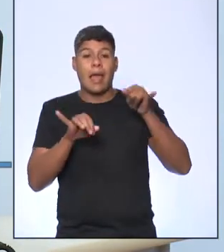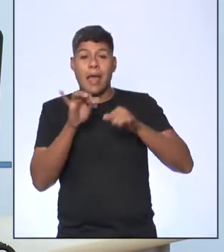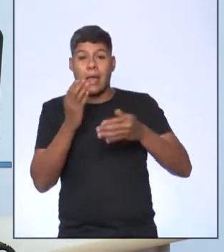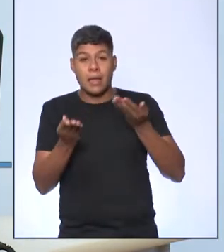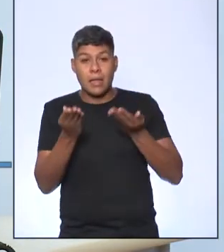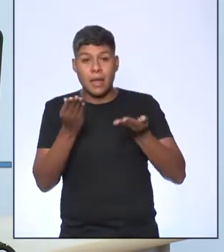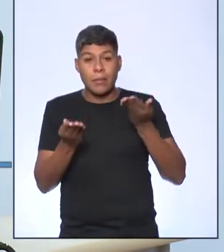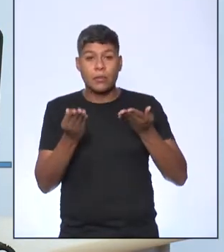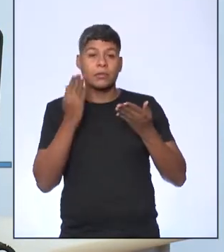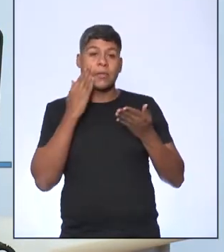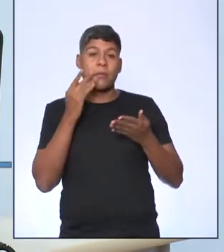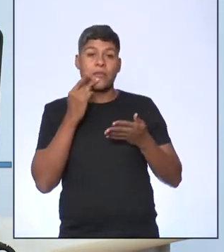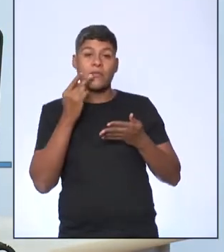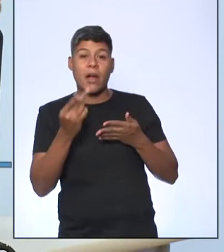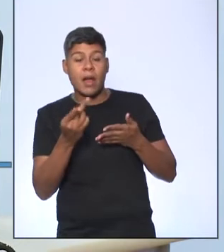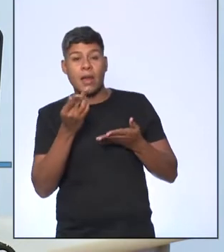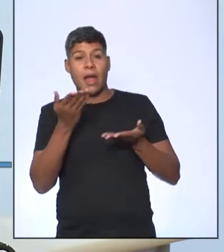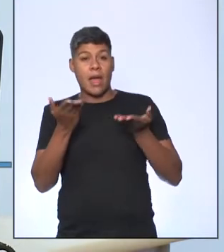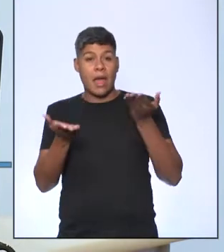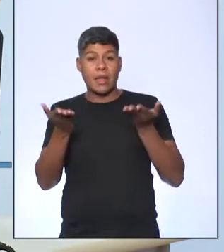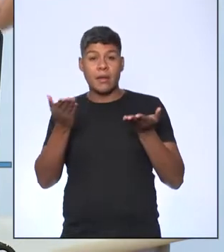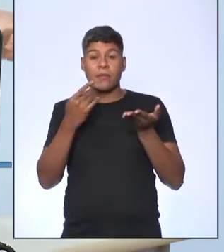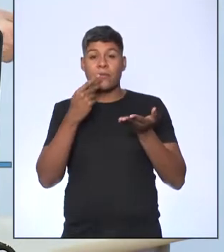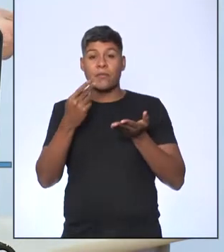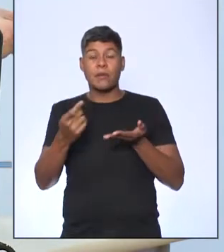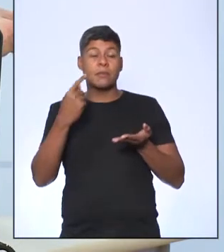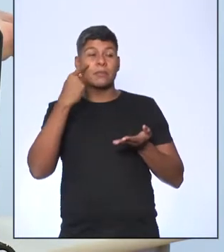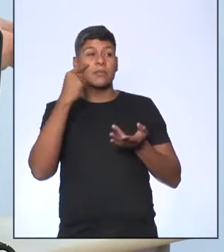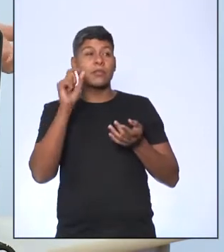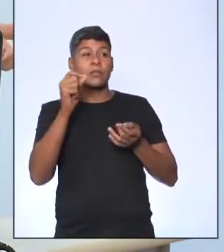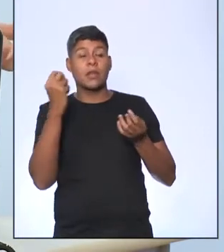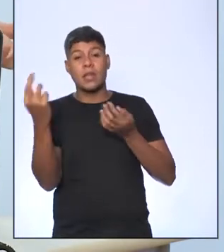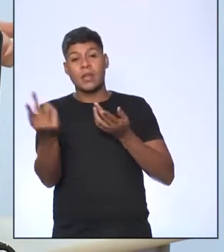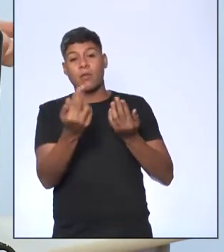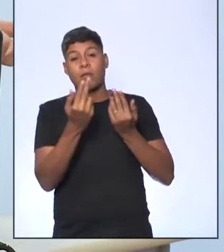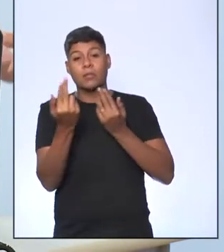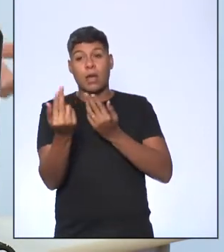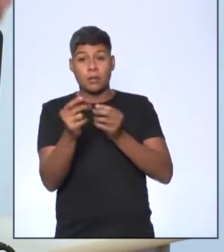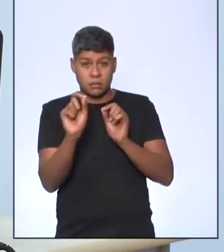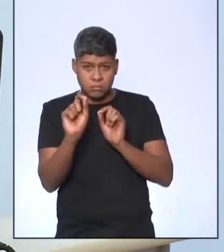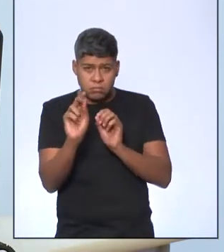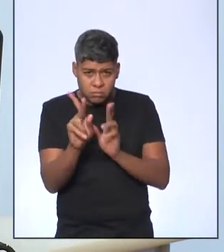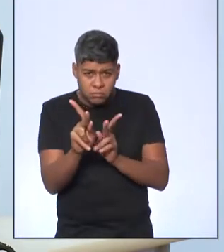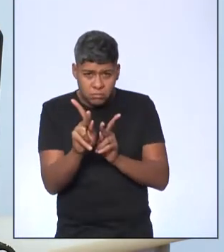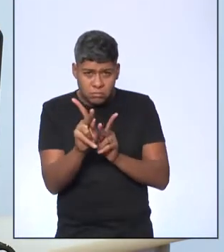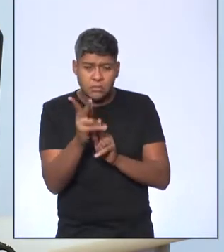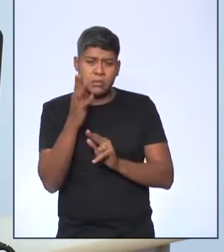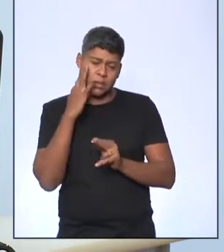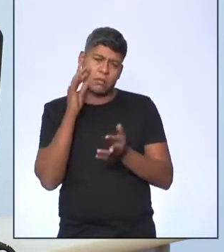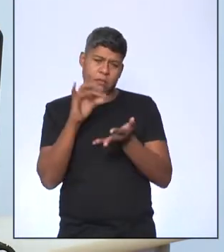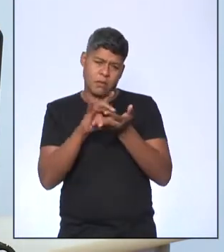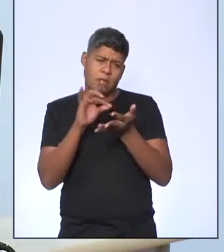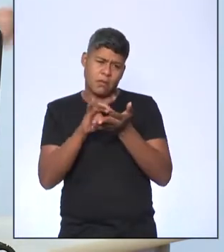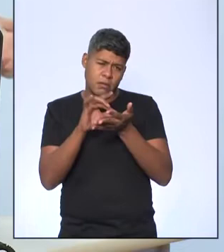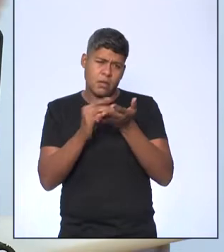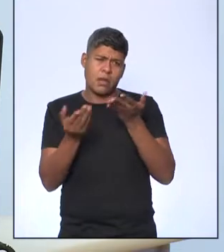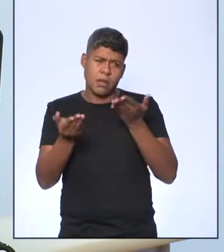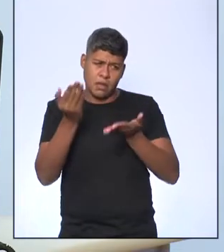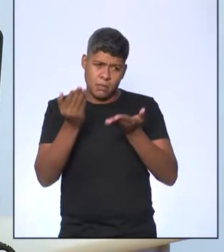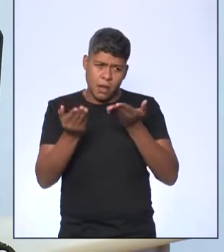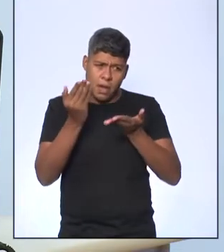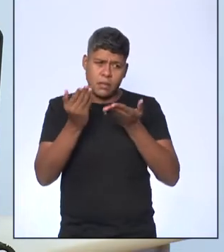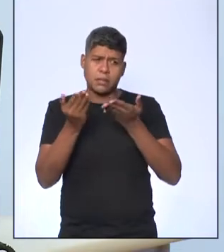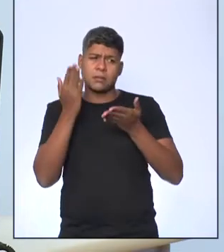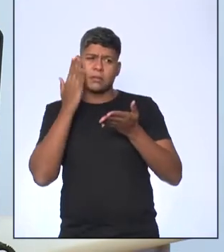isso mesmo. Quando a gente fala em equilíbrio, a gente pensa o quê? Pensa em uma reação de igualdade, não é? Então, de fato, é uma reação equilibrada, é